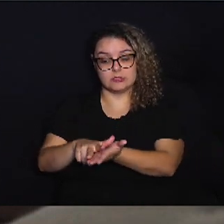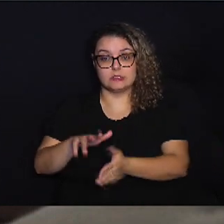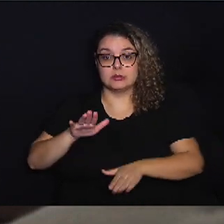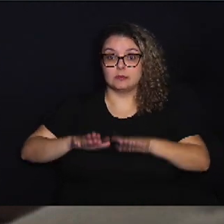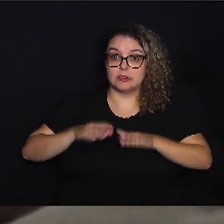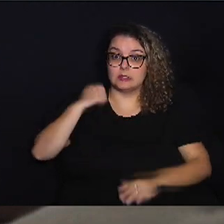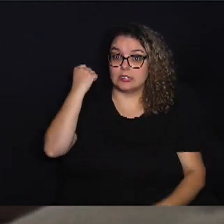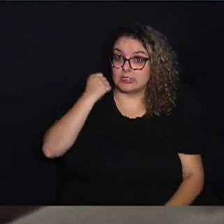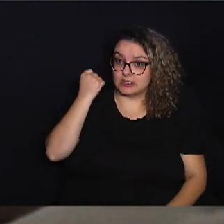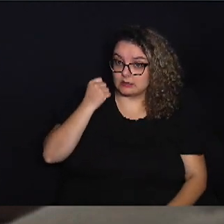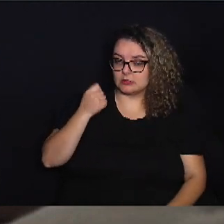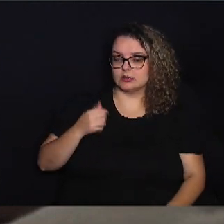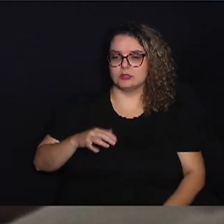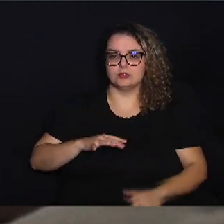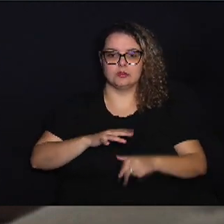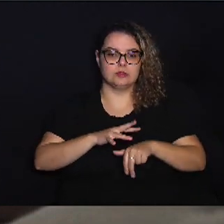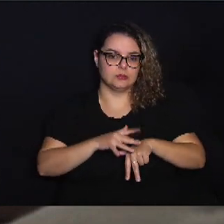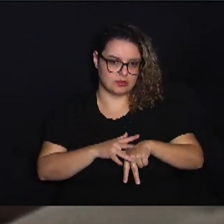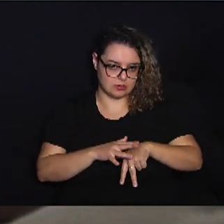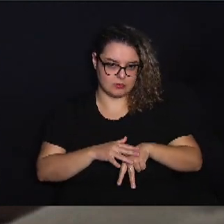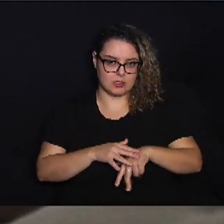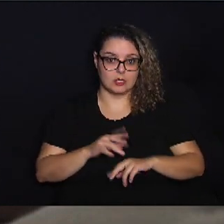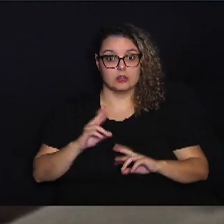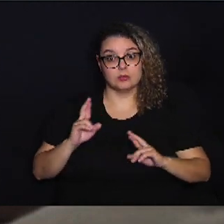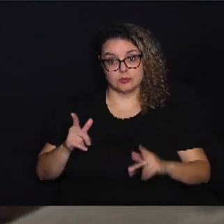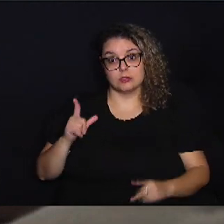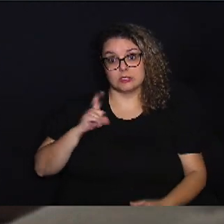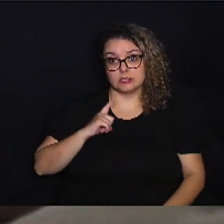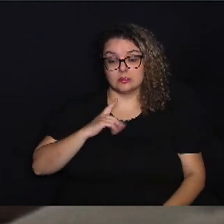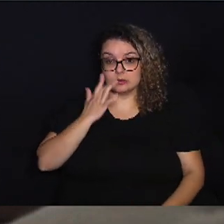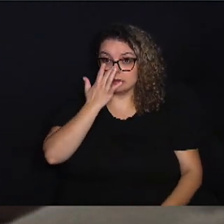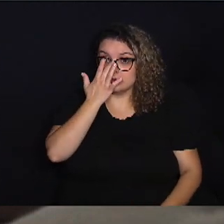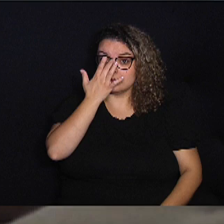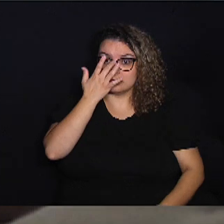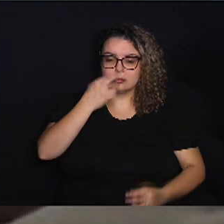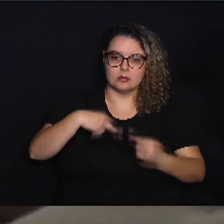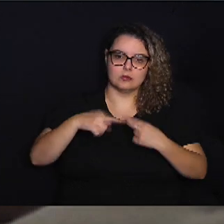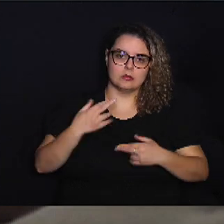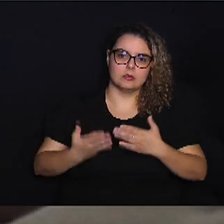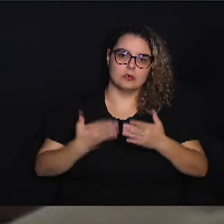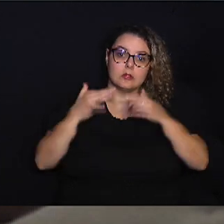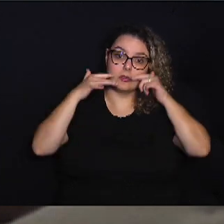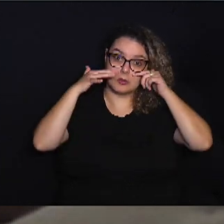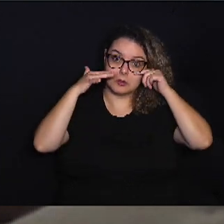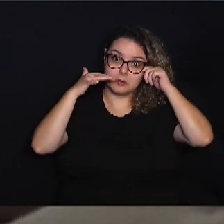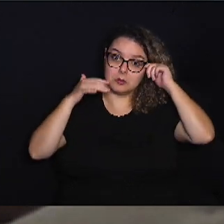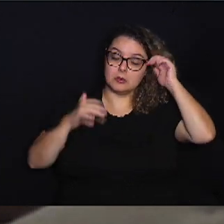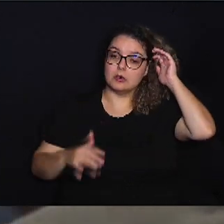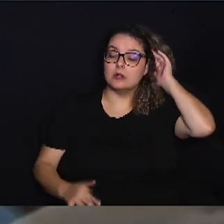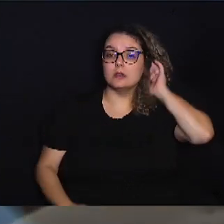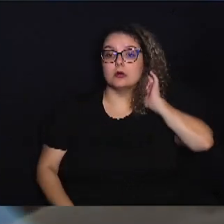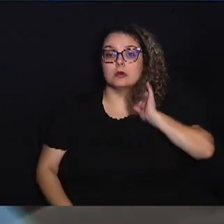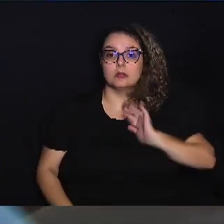paciente. E um diferencial que tem em relação a tratamento, Paula, é a gripe causada por um